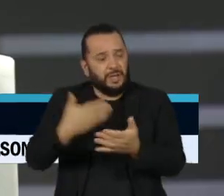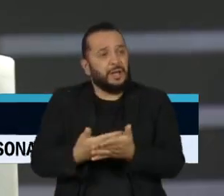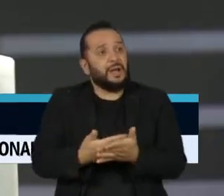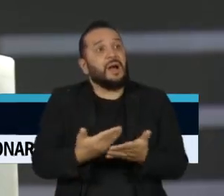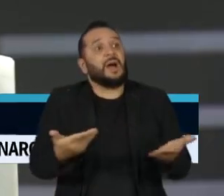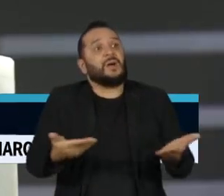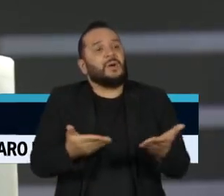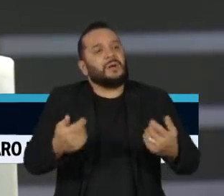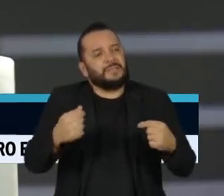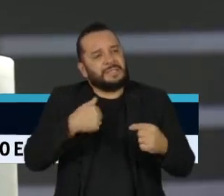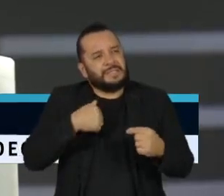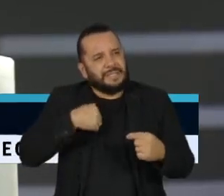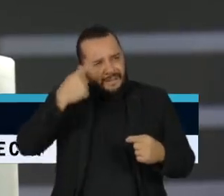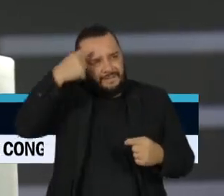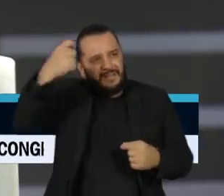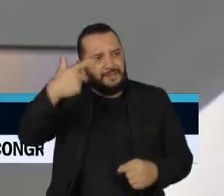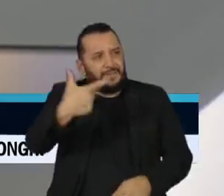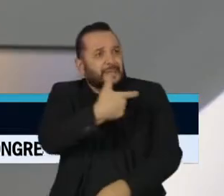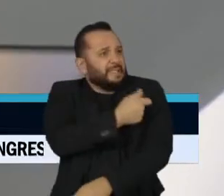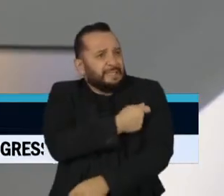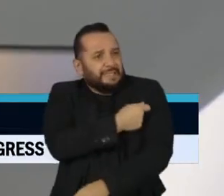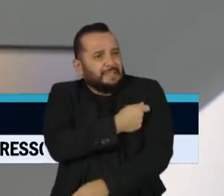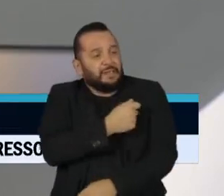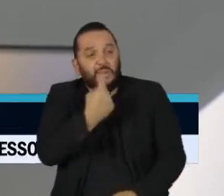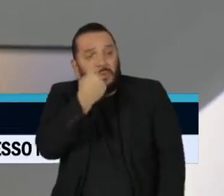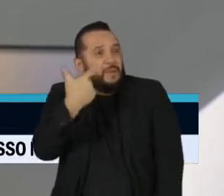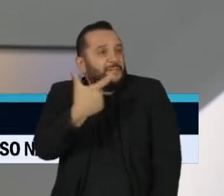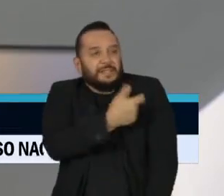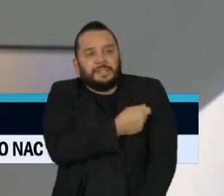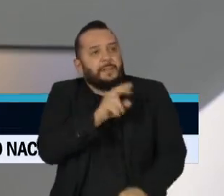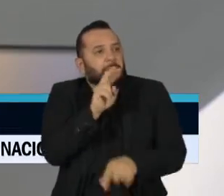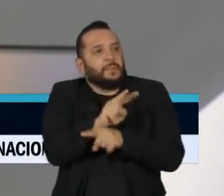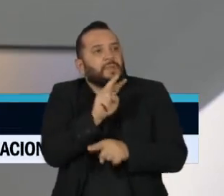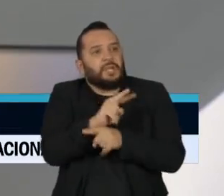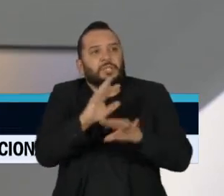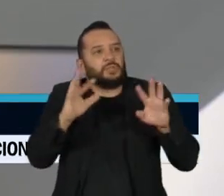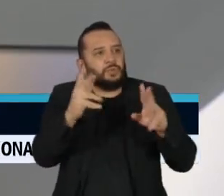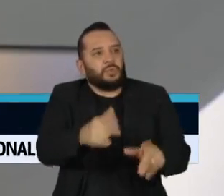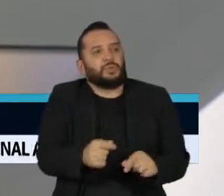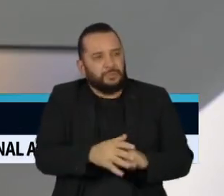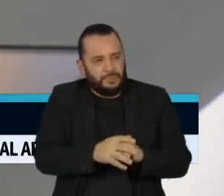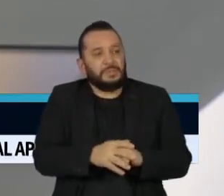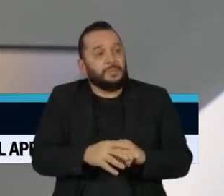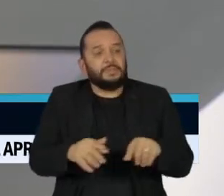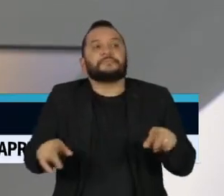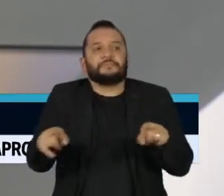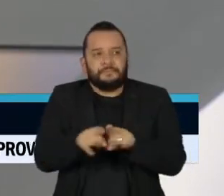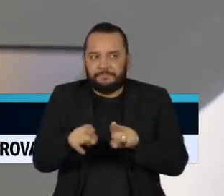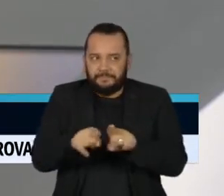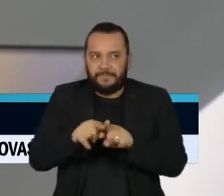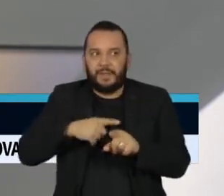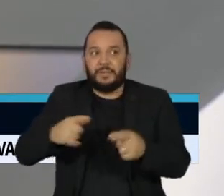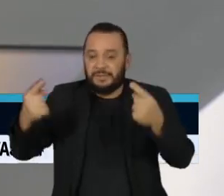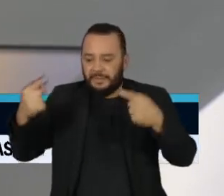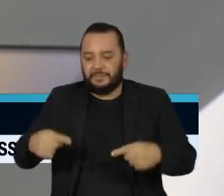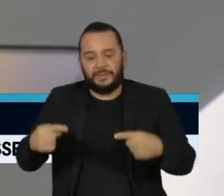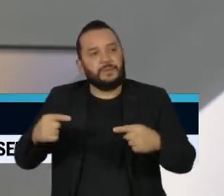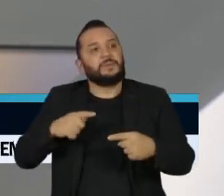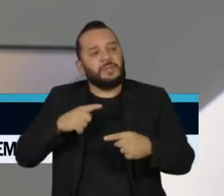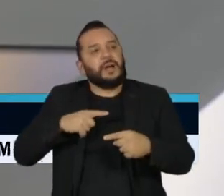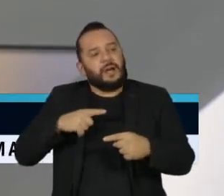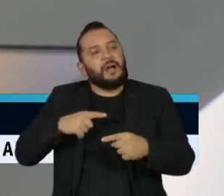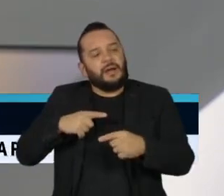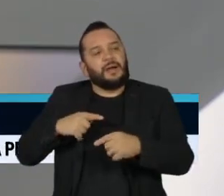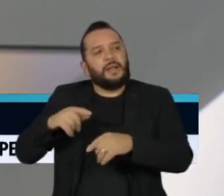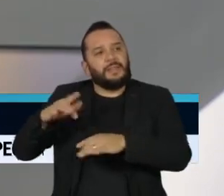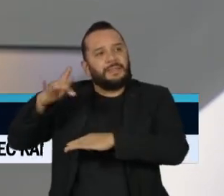uma parte do vírus que é tão comum a todos eles que a gente consegue se proteger. É o desafio da vacina da dengue, que está ainda engripada nisso, é o desafio